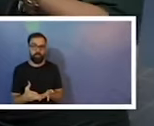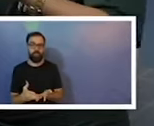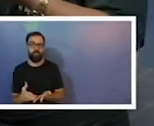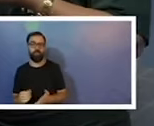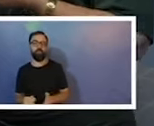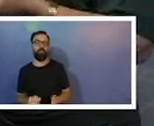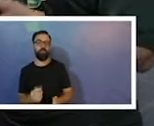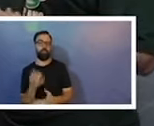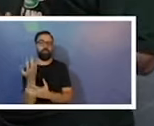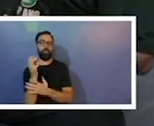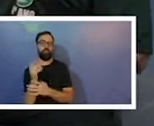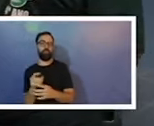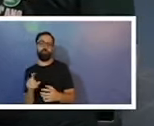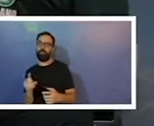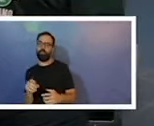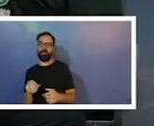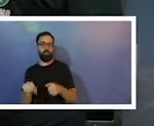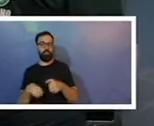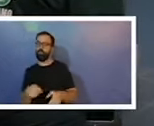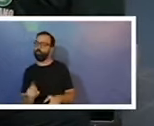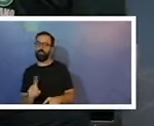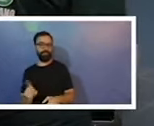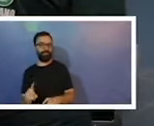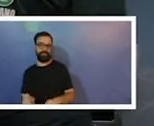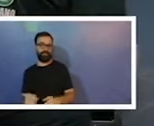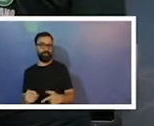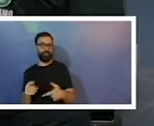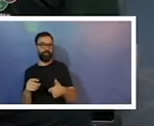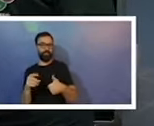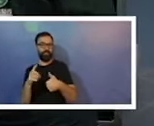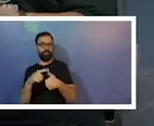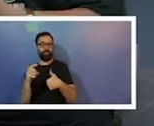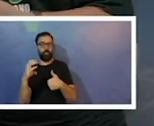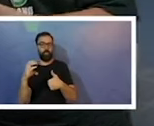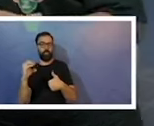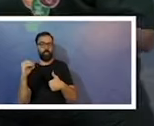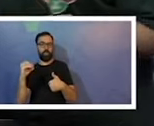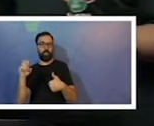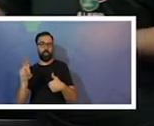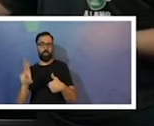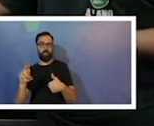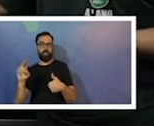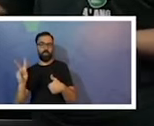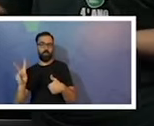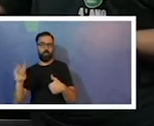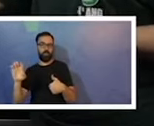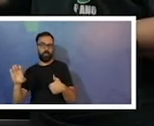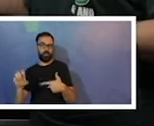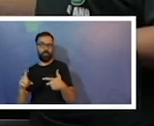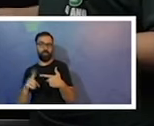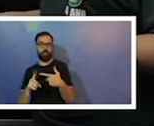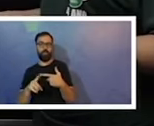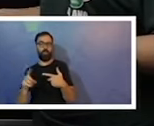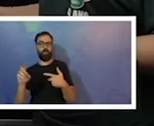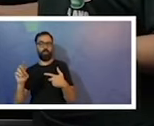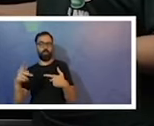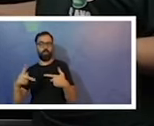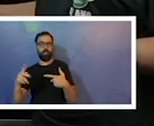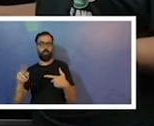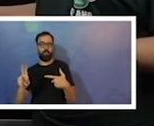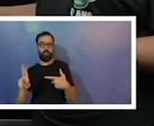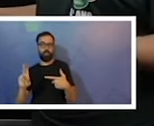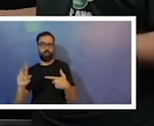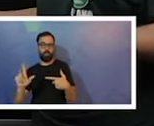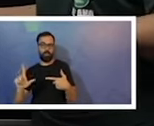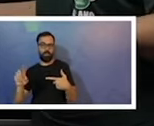Nosso vegetal mudou? Continua sendo a couve. Quem come a couve? Pulgão. Quem come o pulgão?